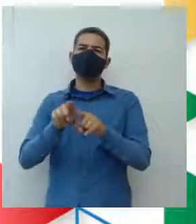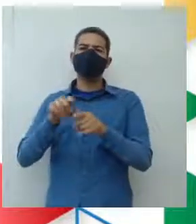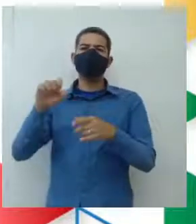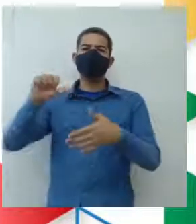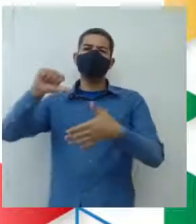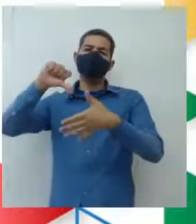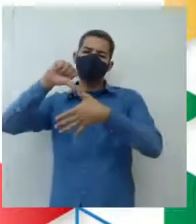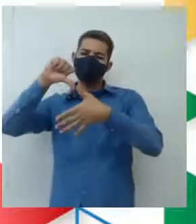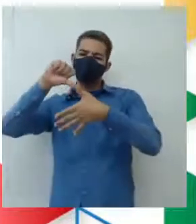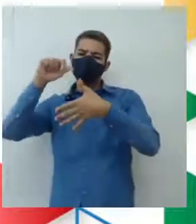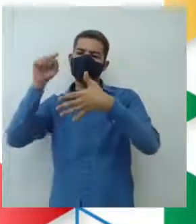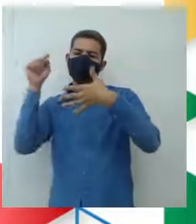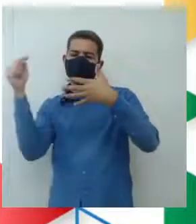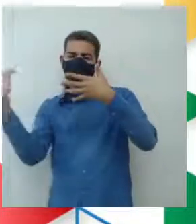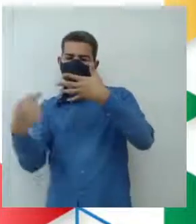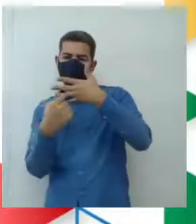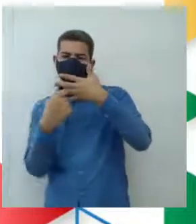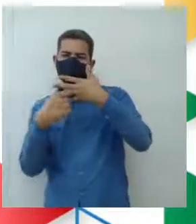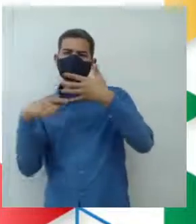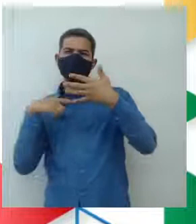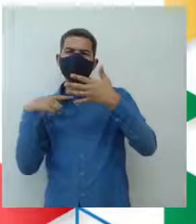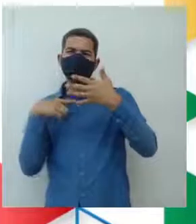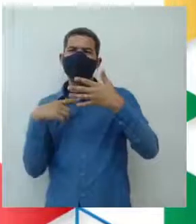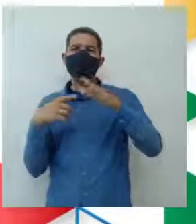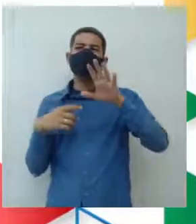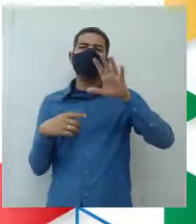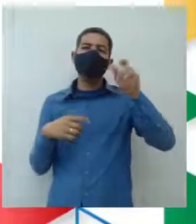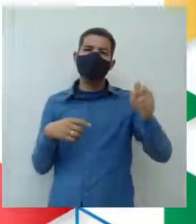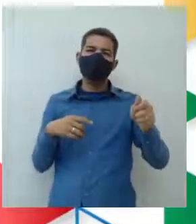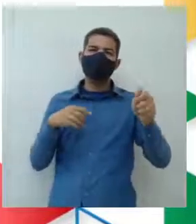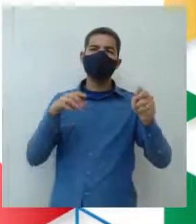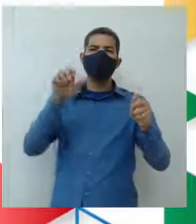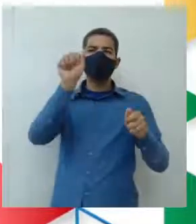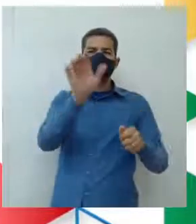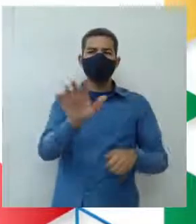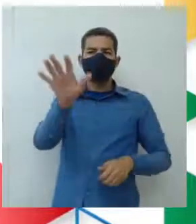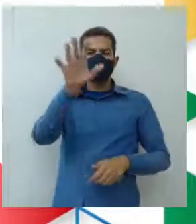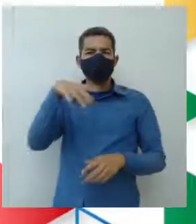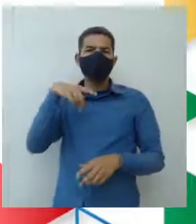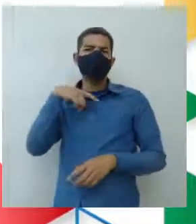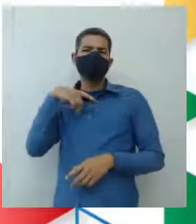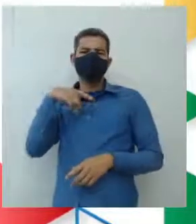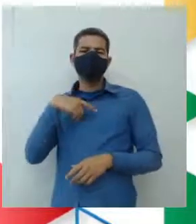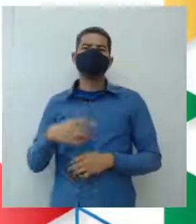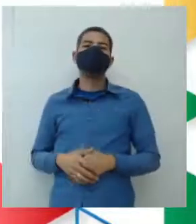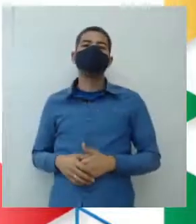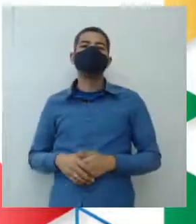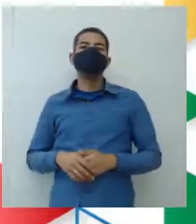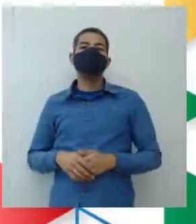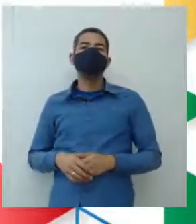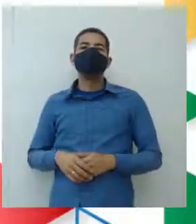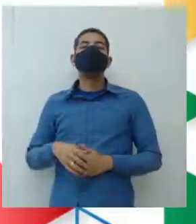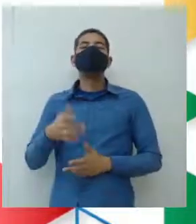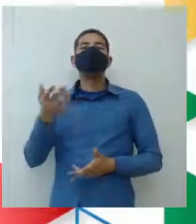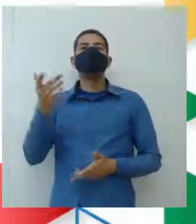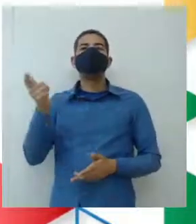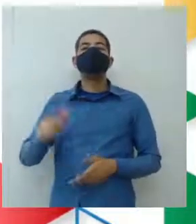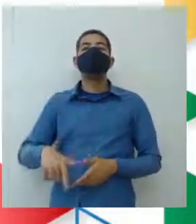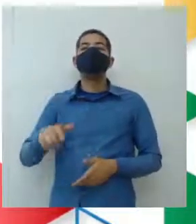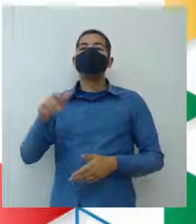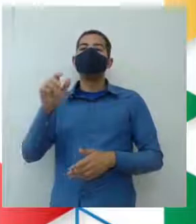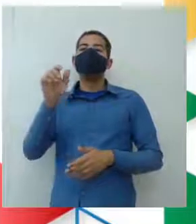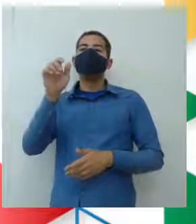América Latina, América do Sul, África e Ásia. Então perceba ali aquela região do Sudeste Asiático, onde ele vai